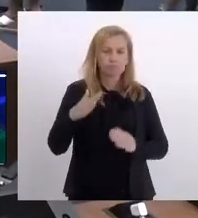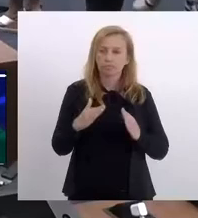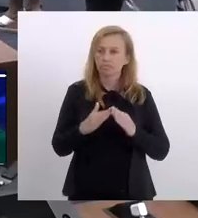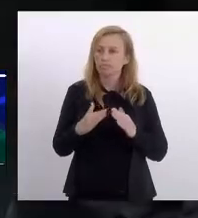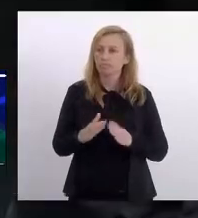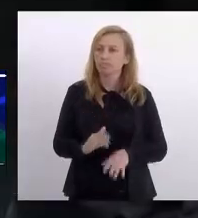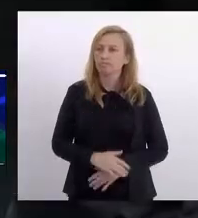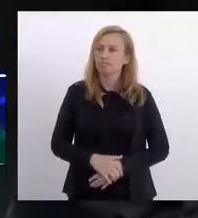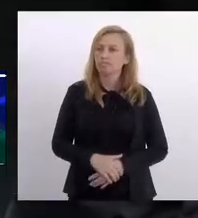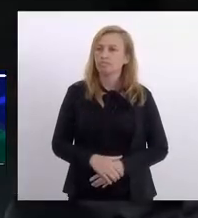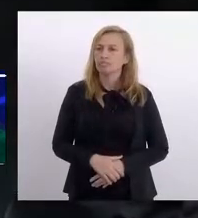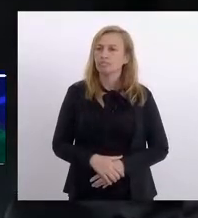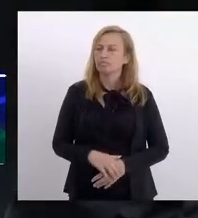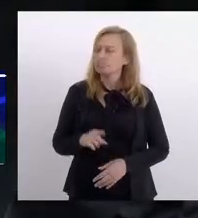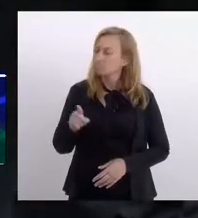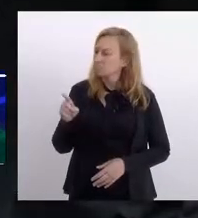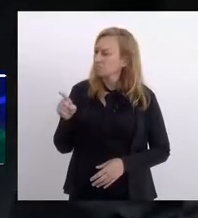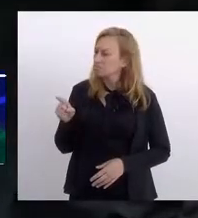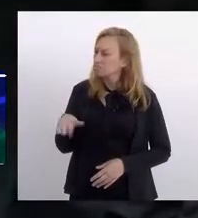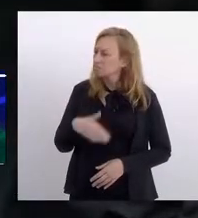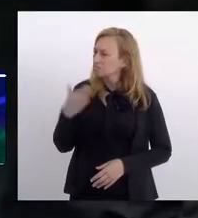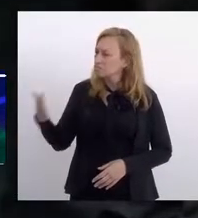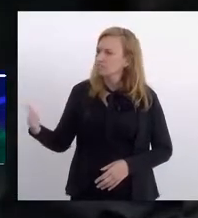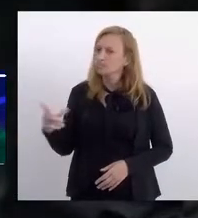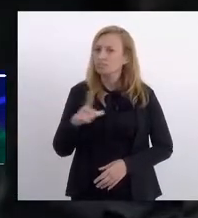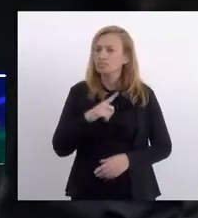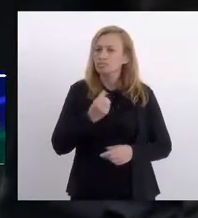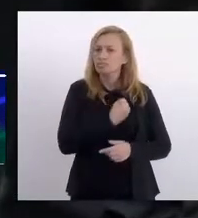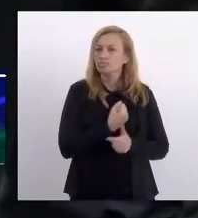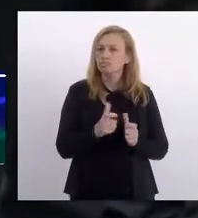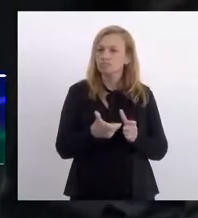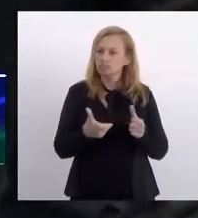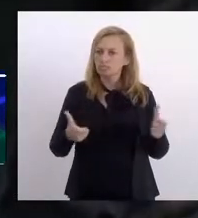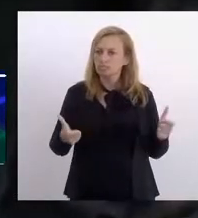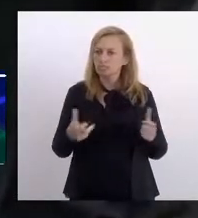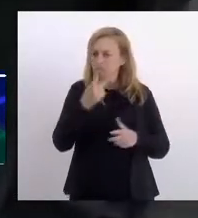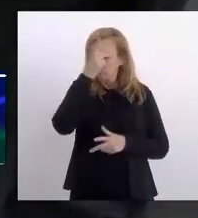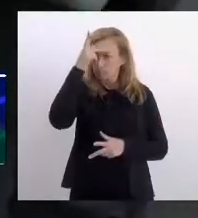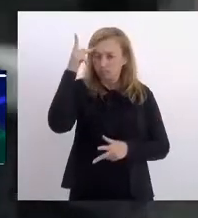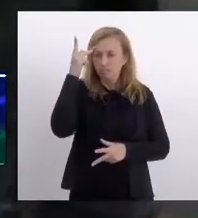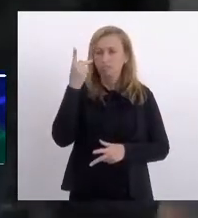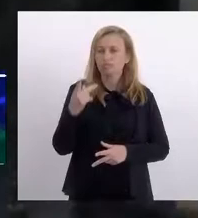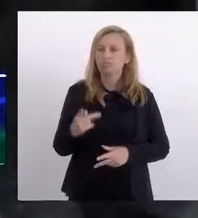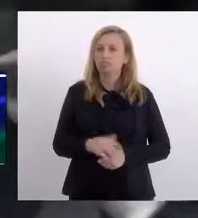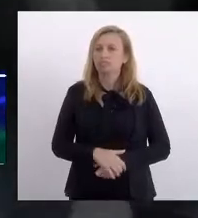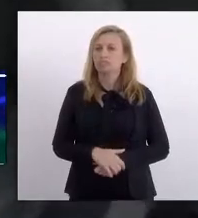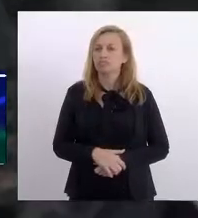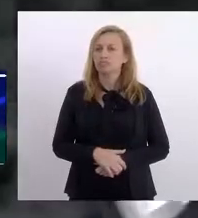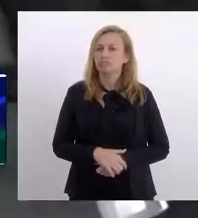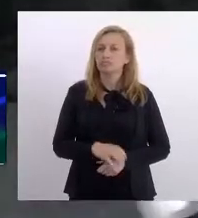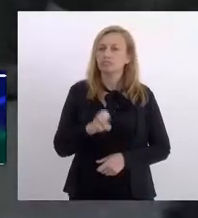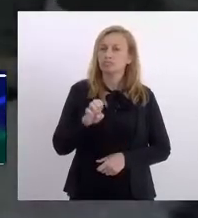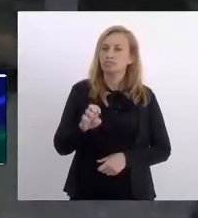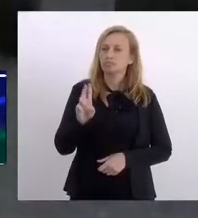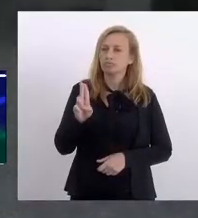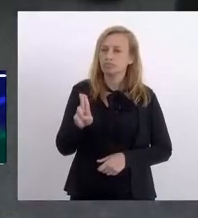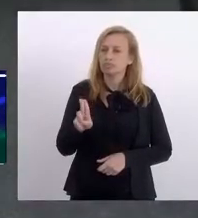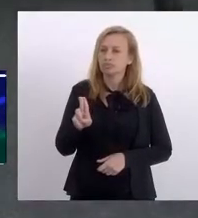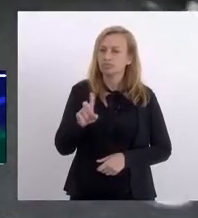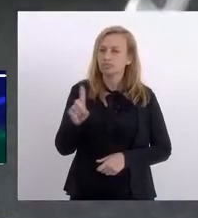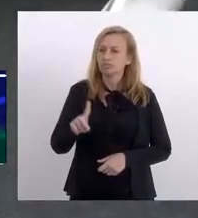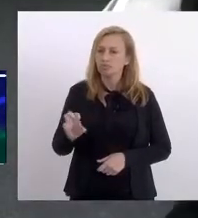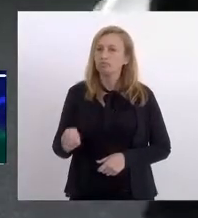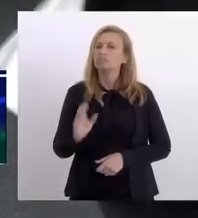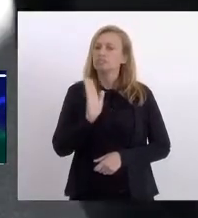deputadas. Lá fora tem uma grande manifestação do pessoal da UESO, né, que